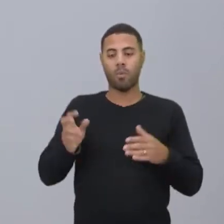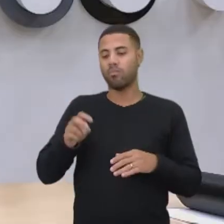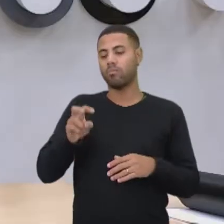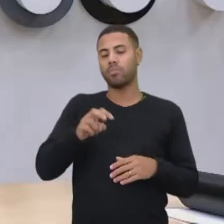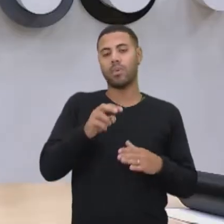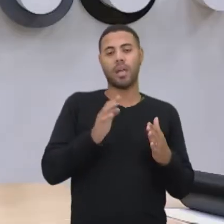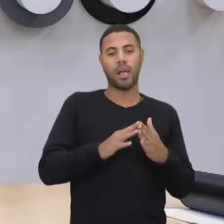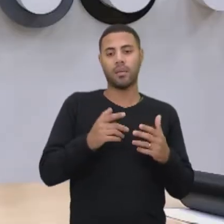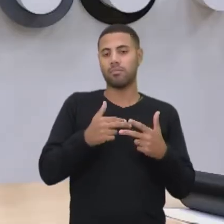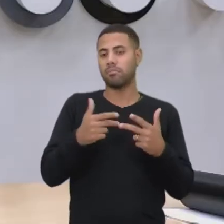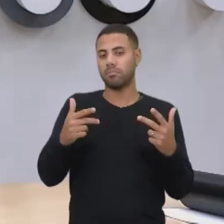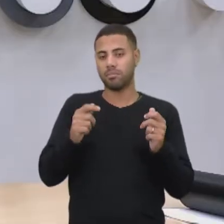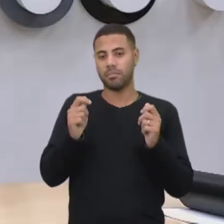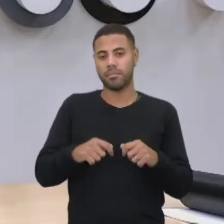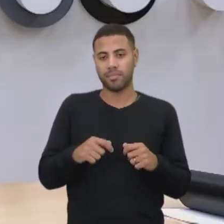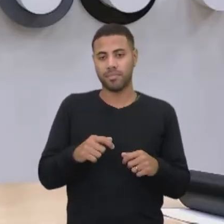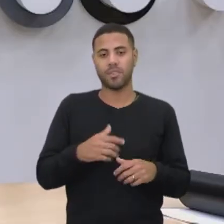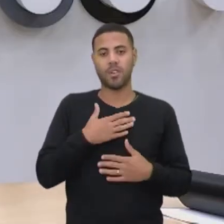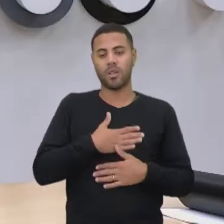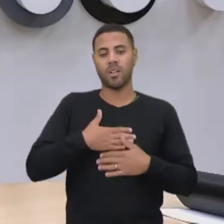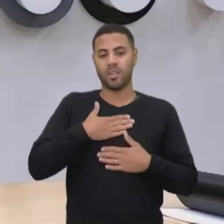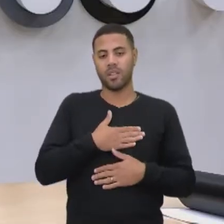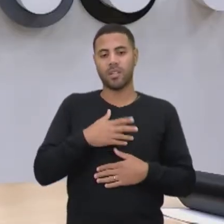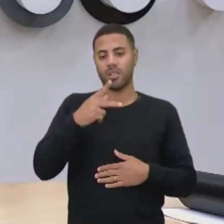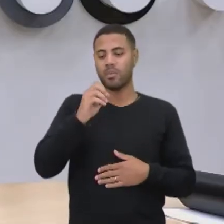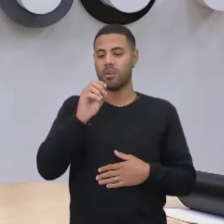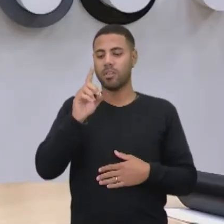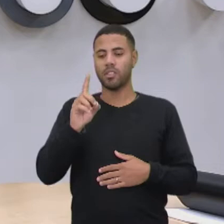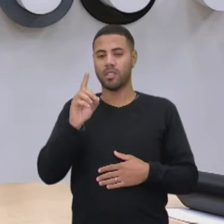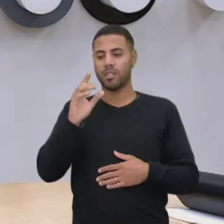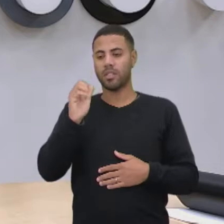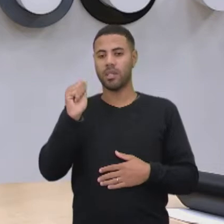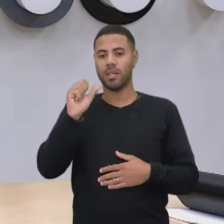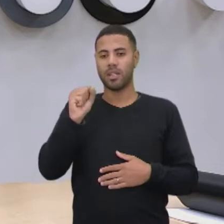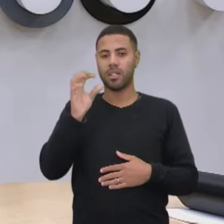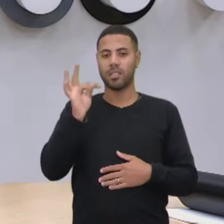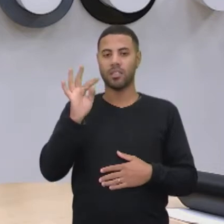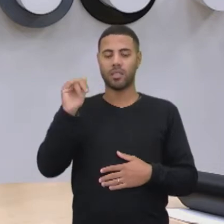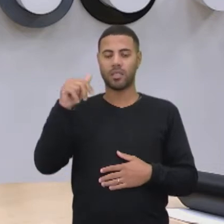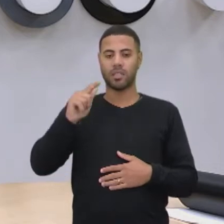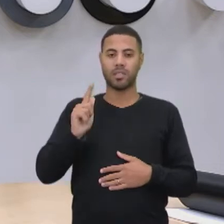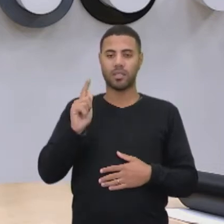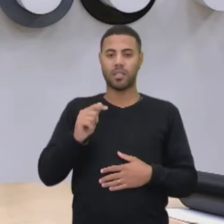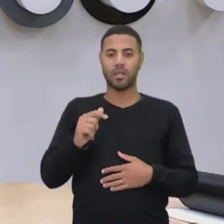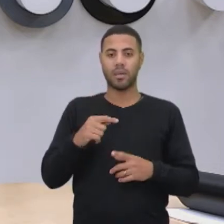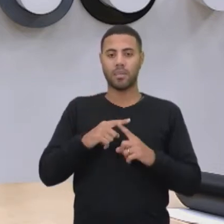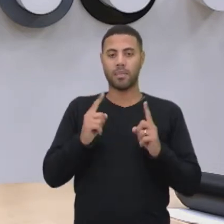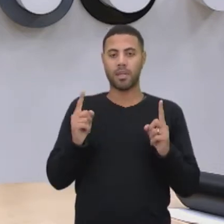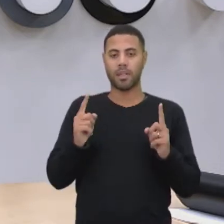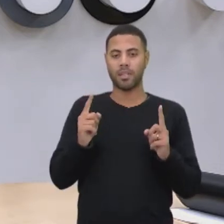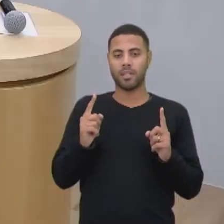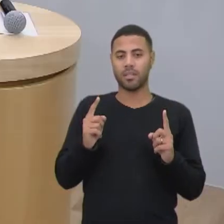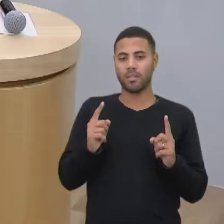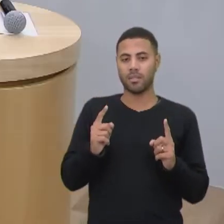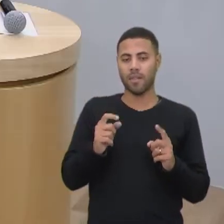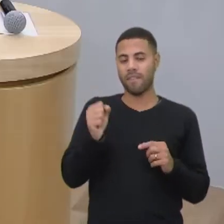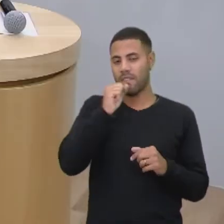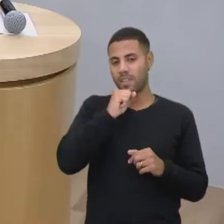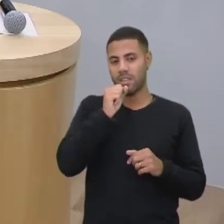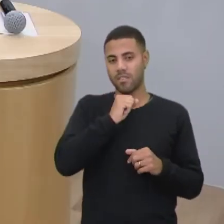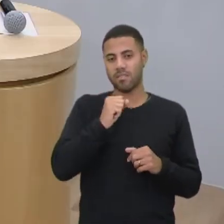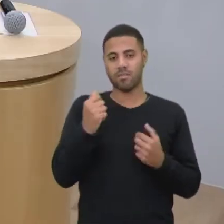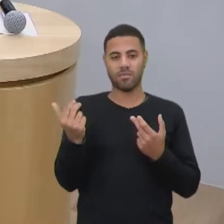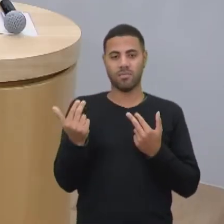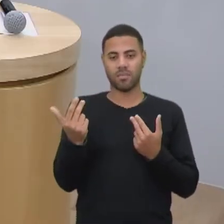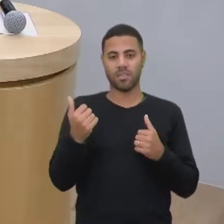residência, não é? E lembra quando... Eu gosto bastante de podcast. Que você, não sei se você é tão velha quanto eu sou, Eu não sou tão velho. Acho que é igual